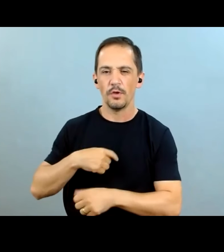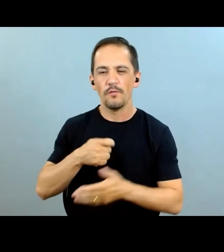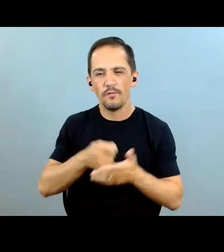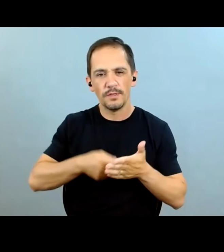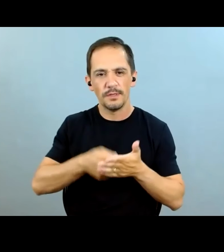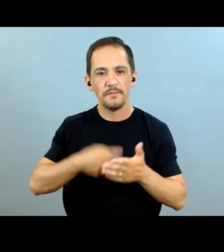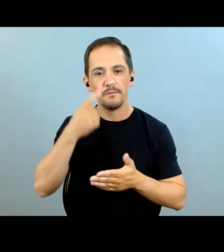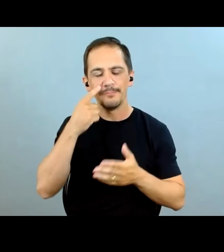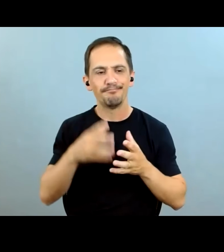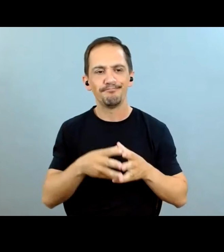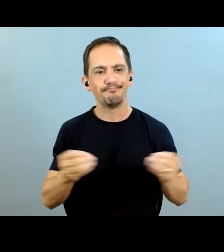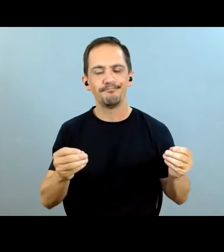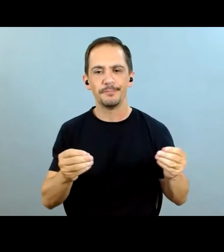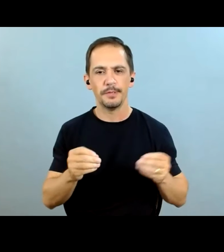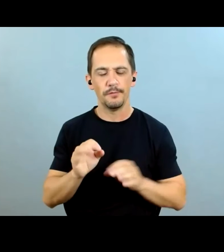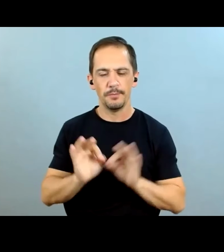sumiu